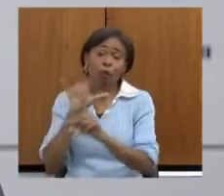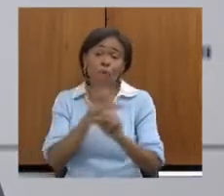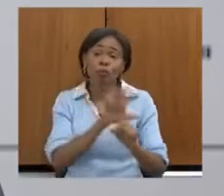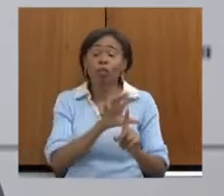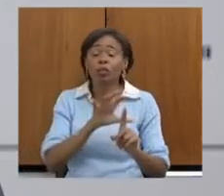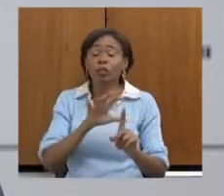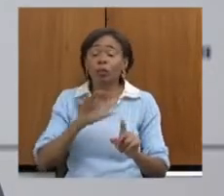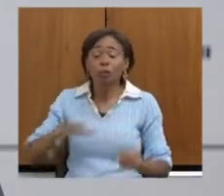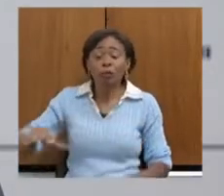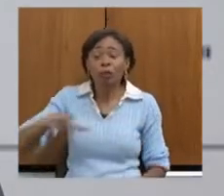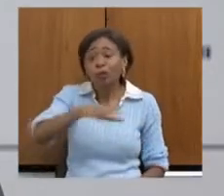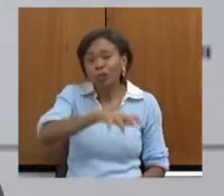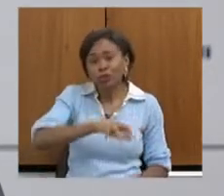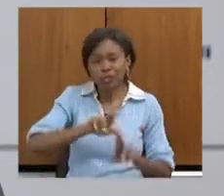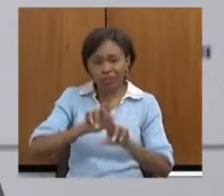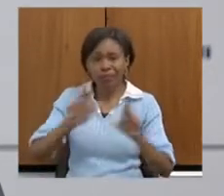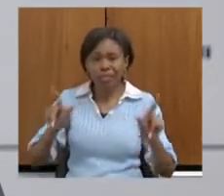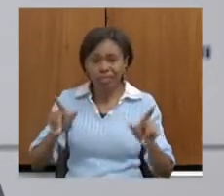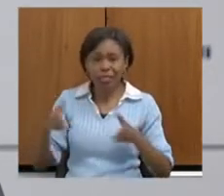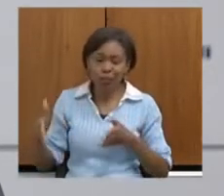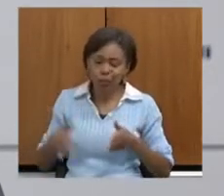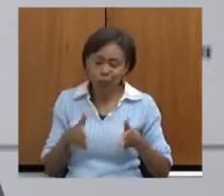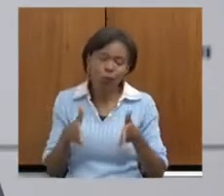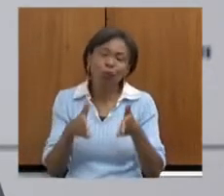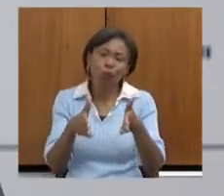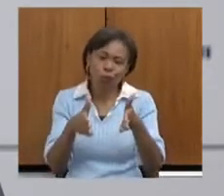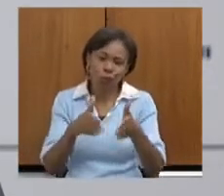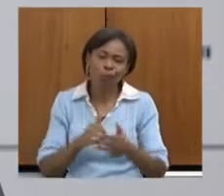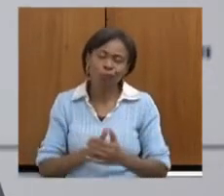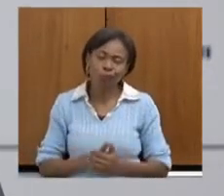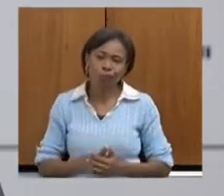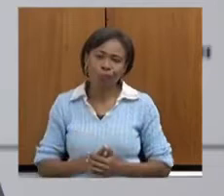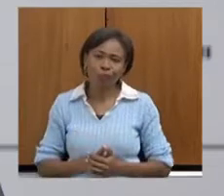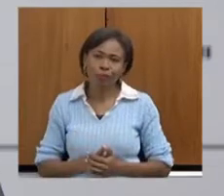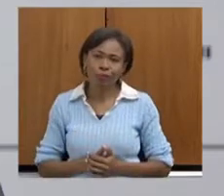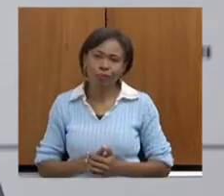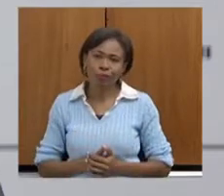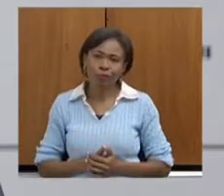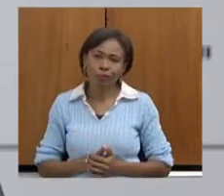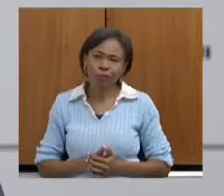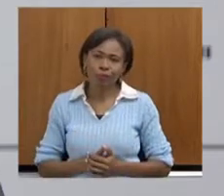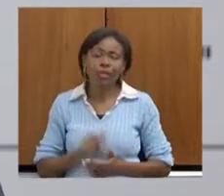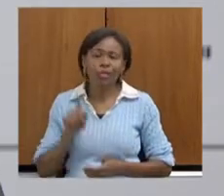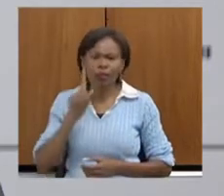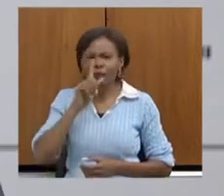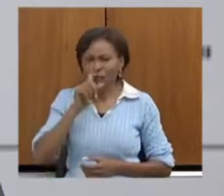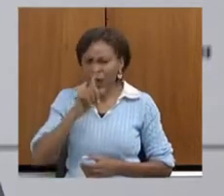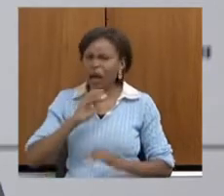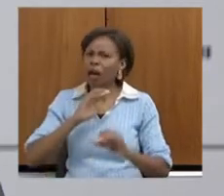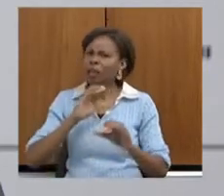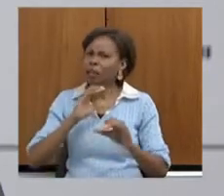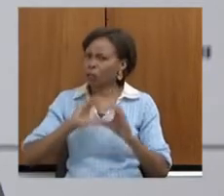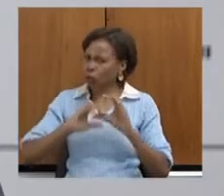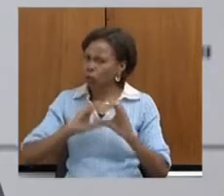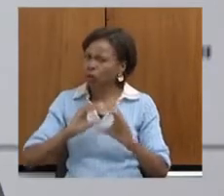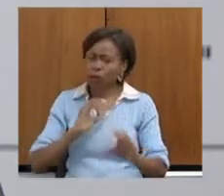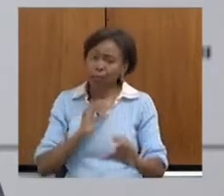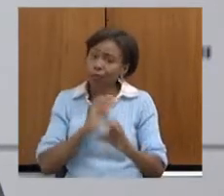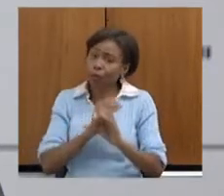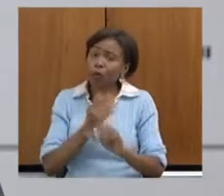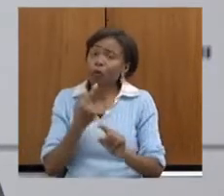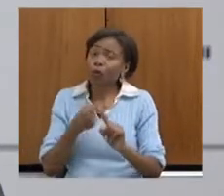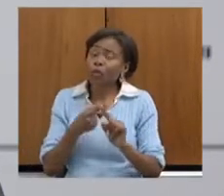comunidades diferentes na extensão de uma bacia novamente admite Safadão no processo de comunicação quanto ao direito à informação